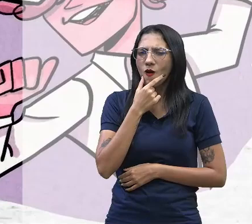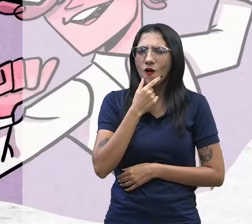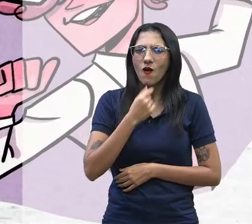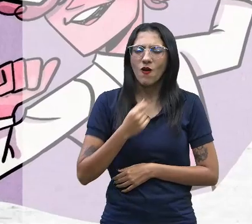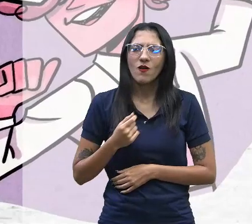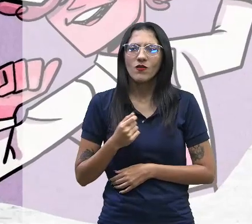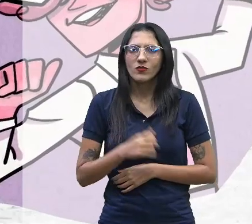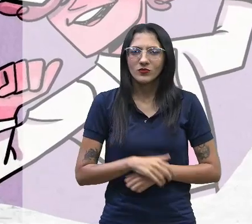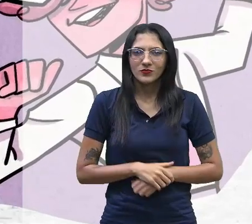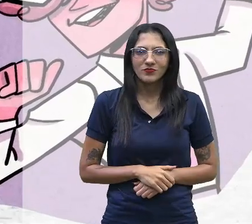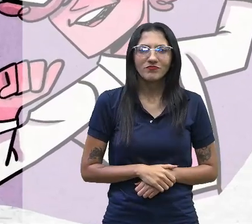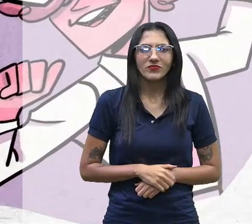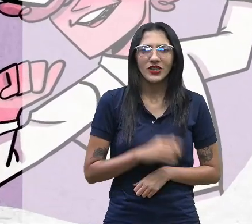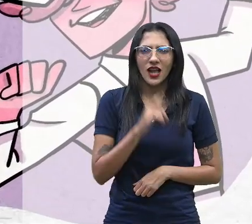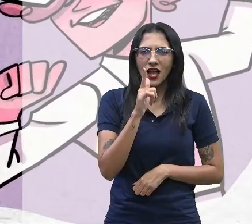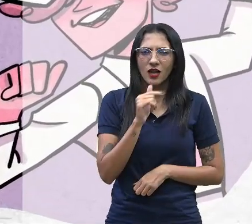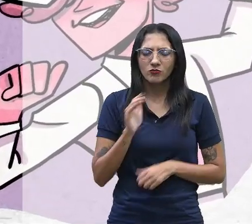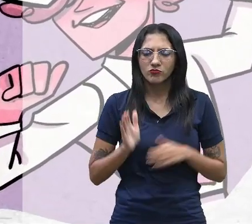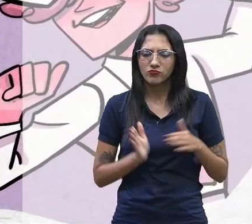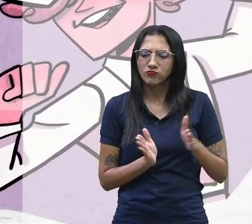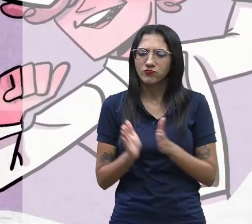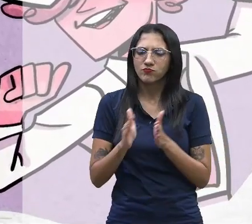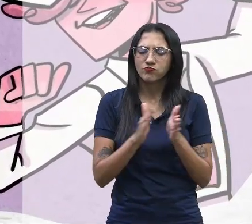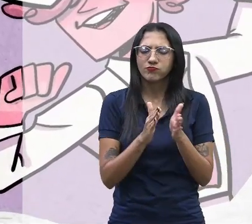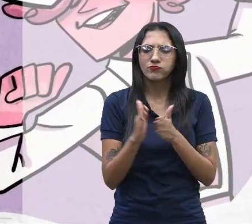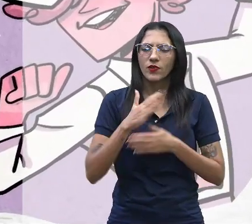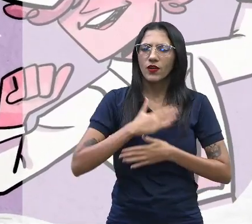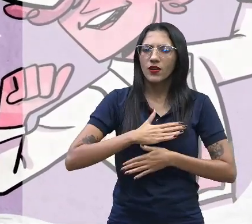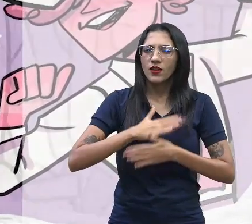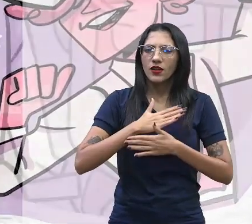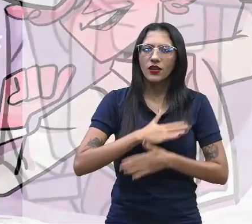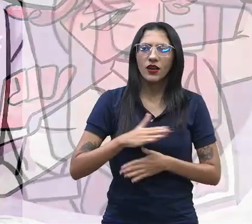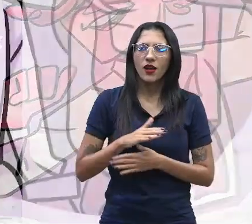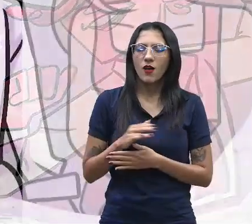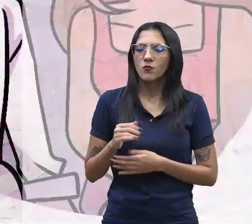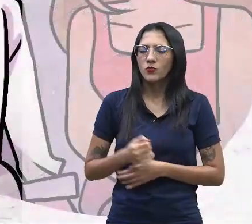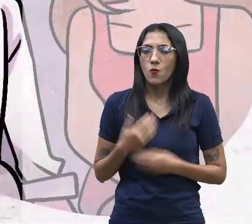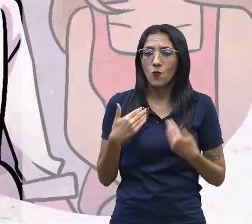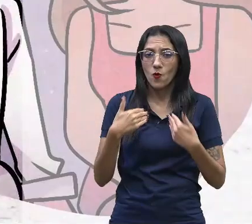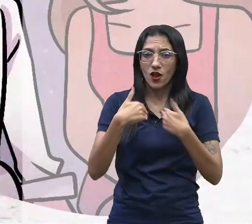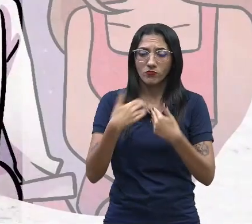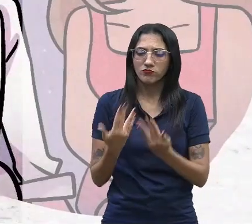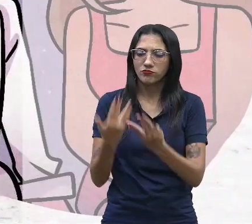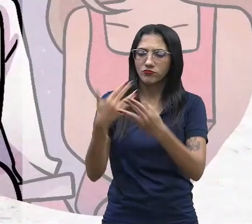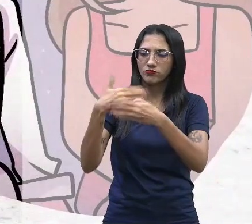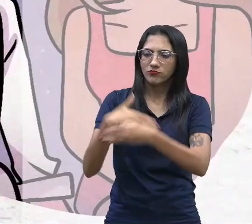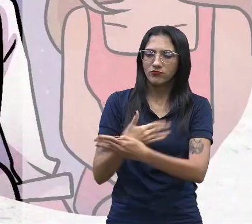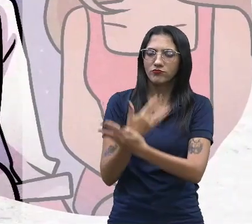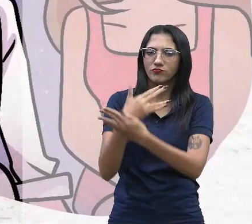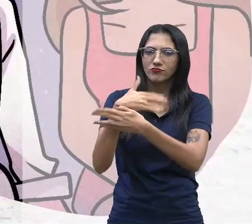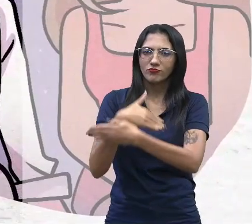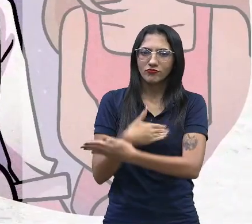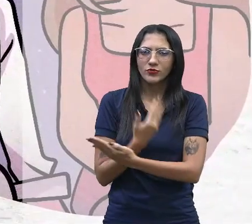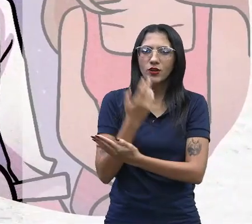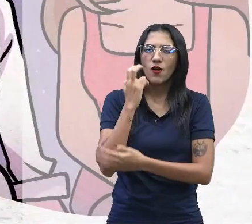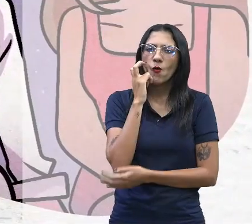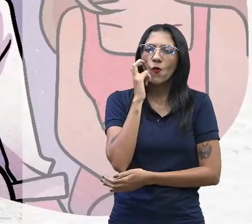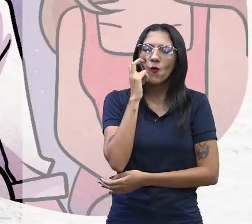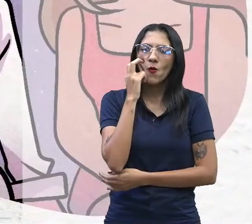calmo, o boto aparece, de terno branco a